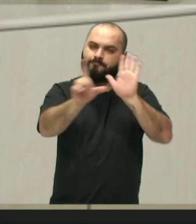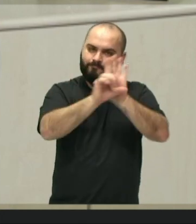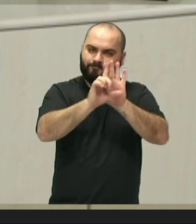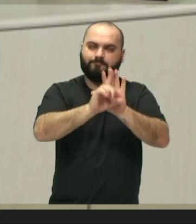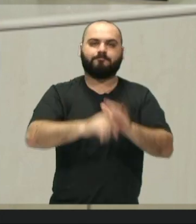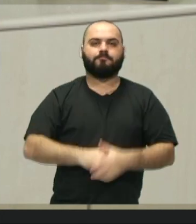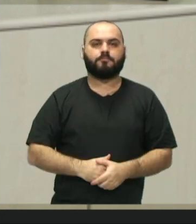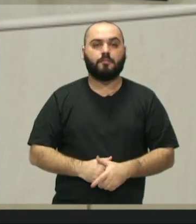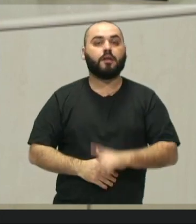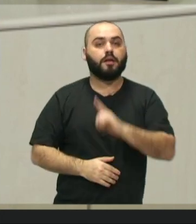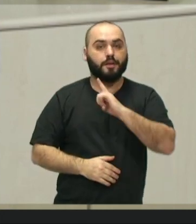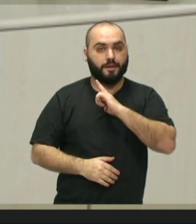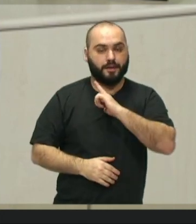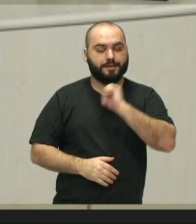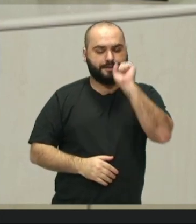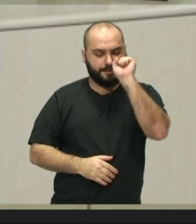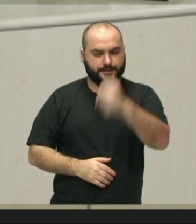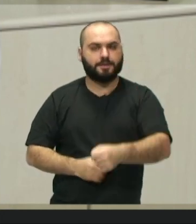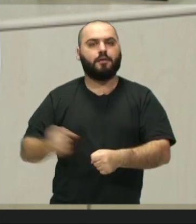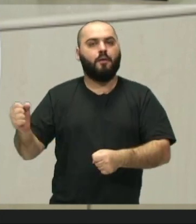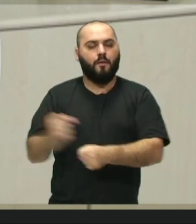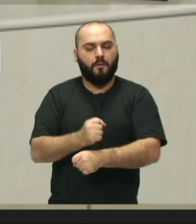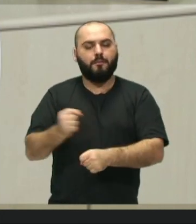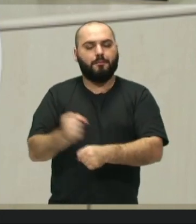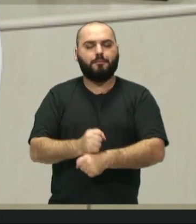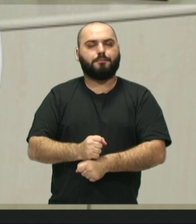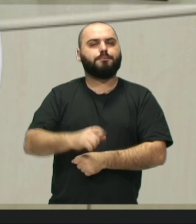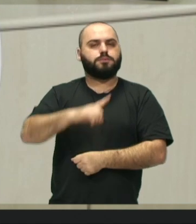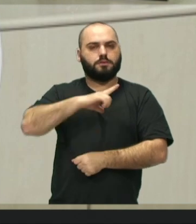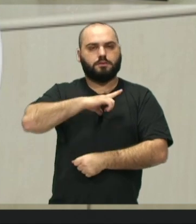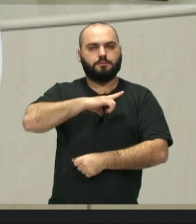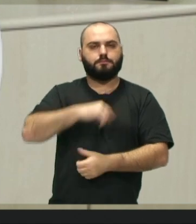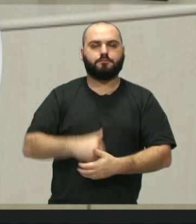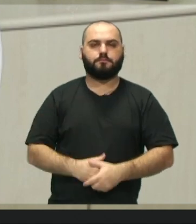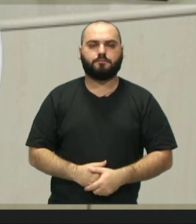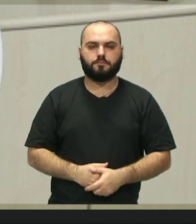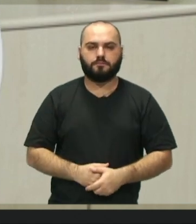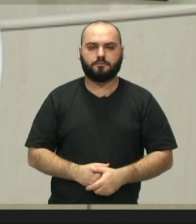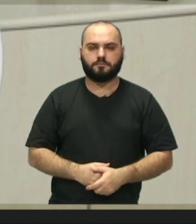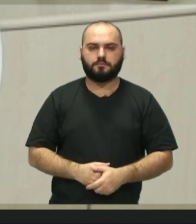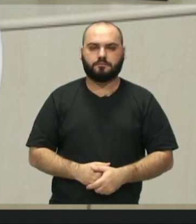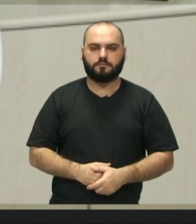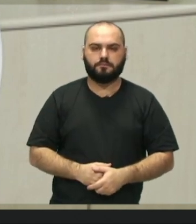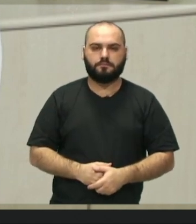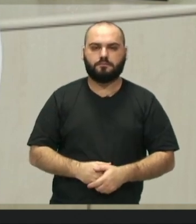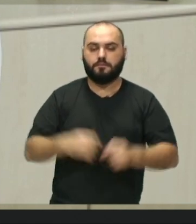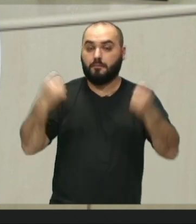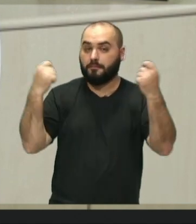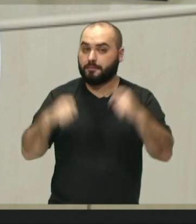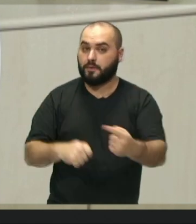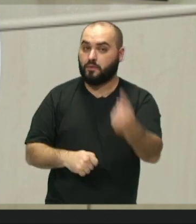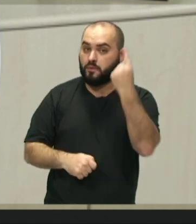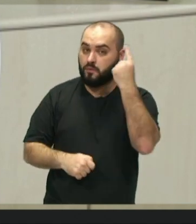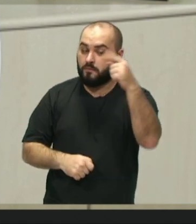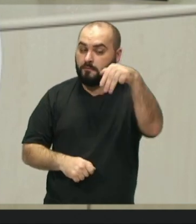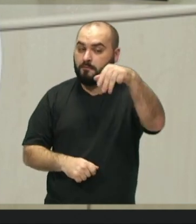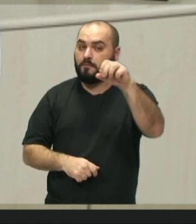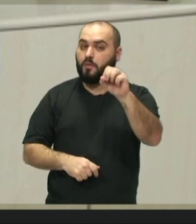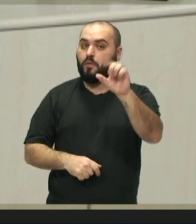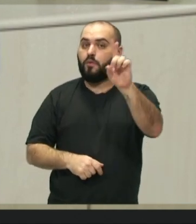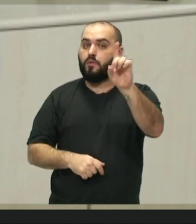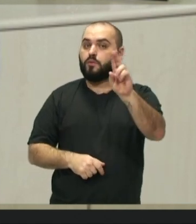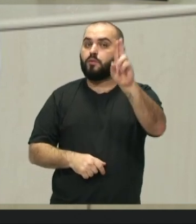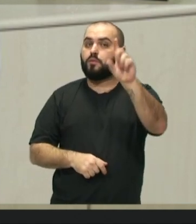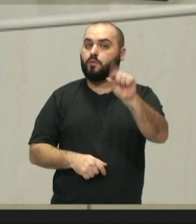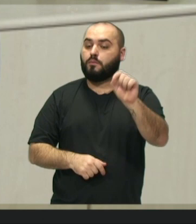Então, existem sim essas obras em andamento. Atualmente, a gente dispõe de um módulo de tratamento de esgoto, localizado aqui